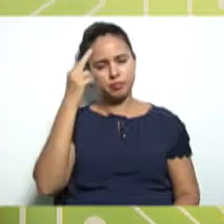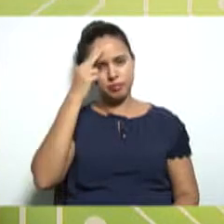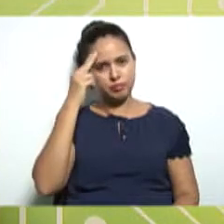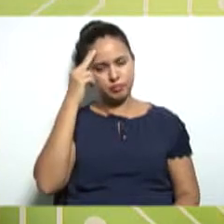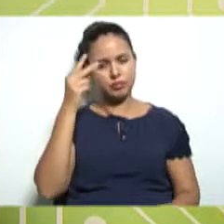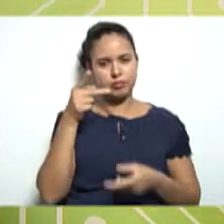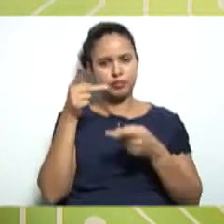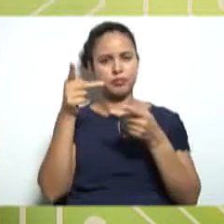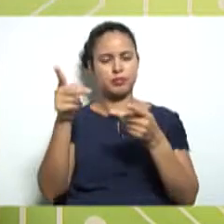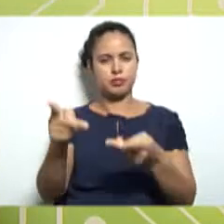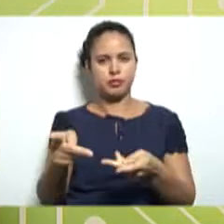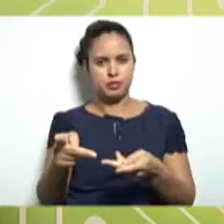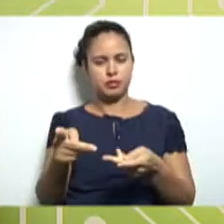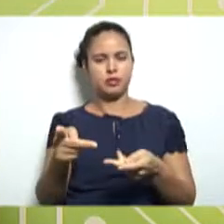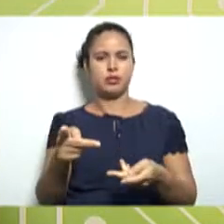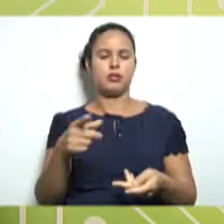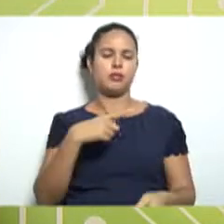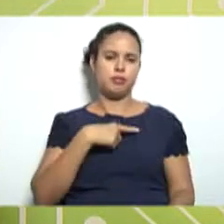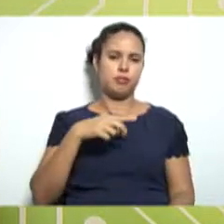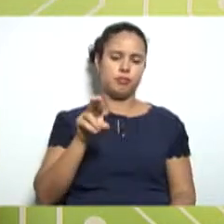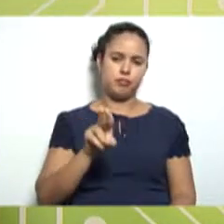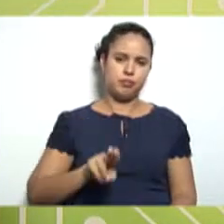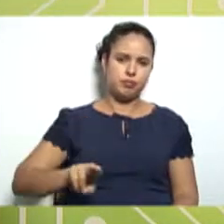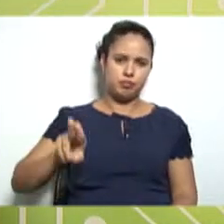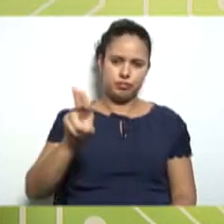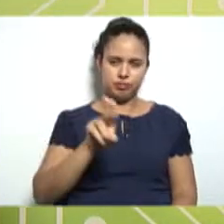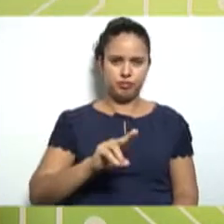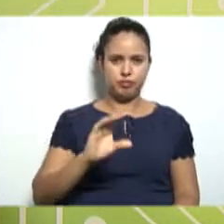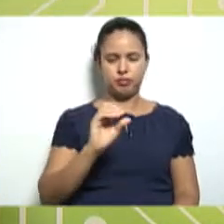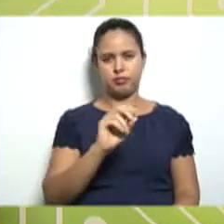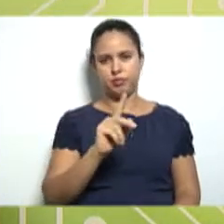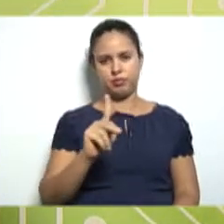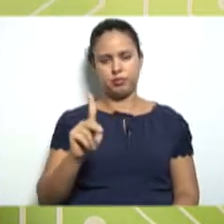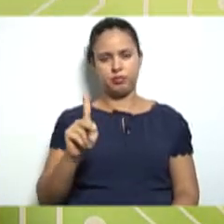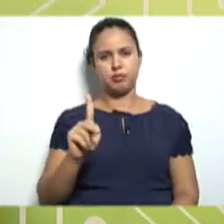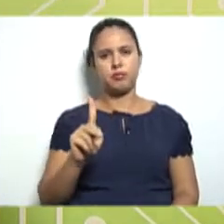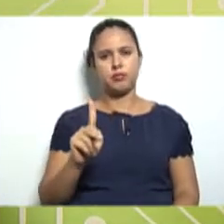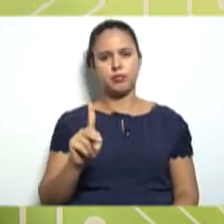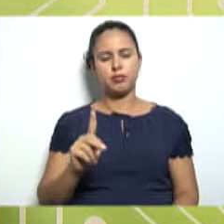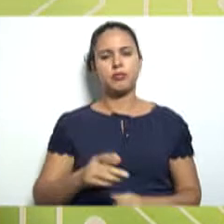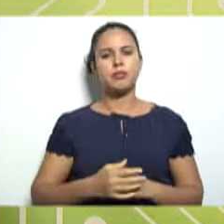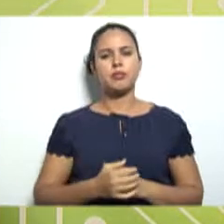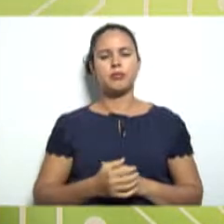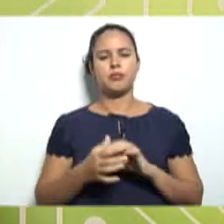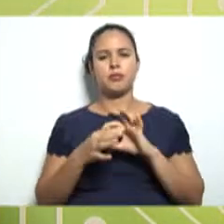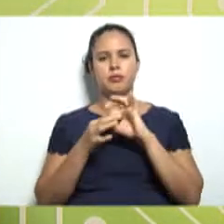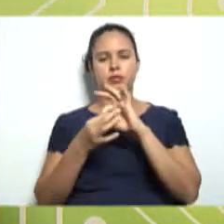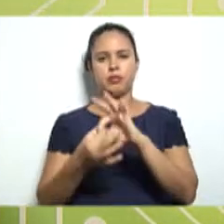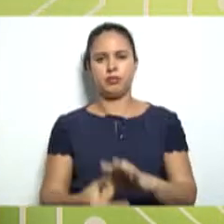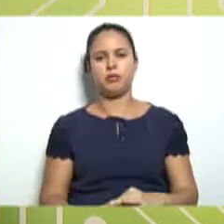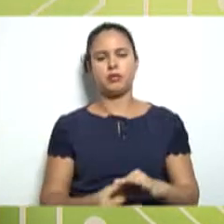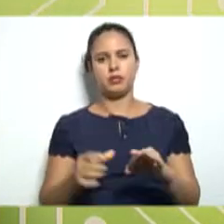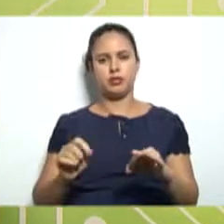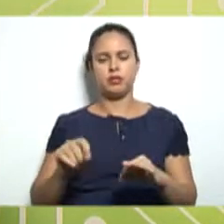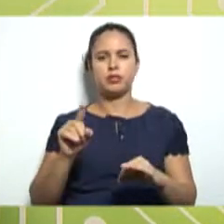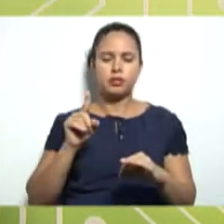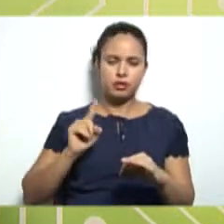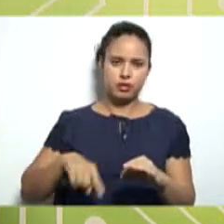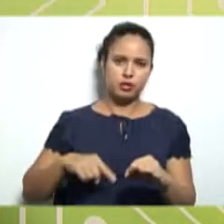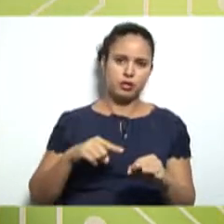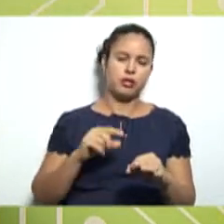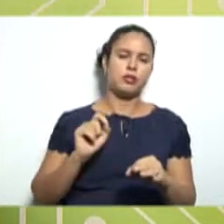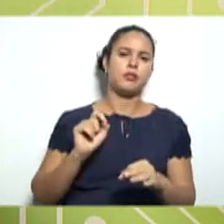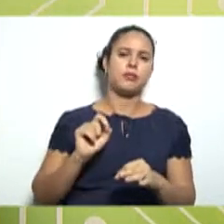cooperativa, de usufruir desses serviços de lazer, de turismo. Que está muito ligado assim, à realidade do nosso estado e